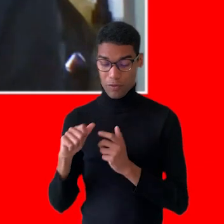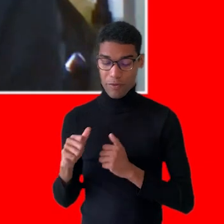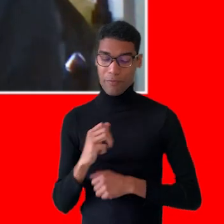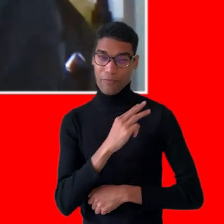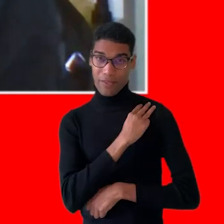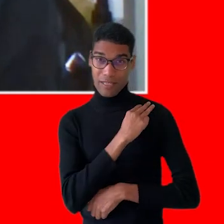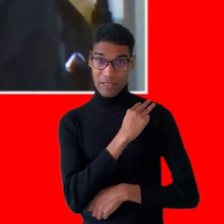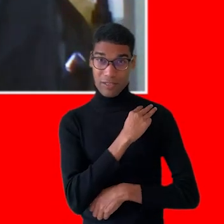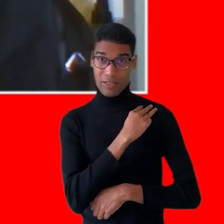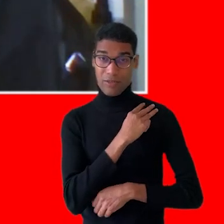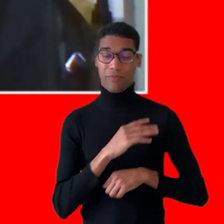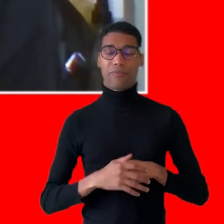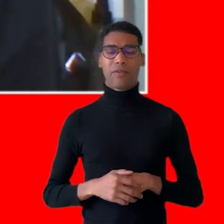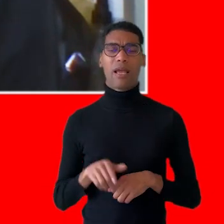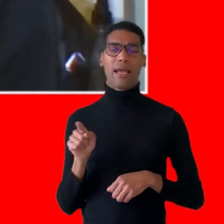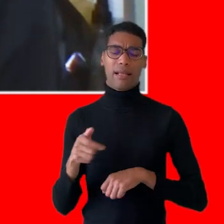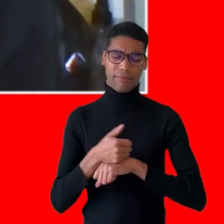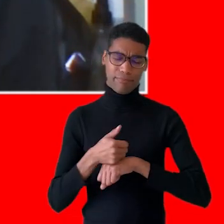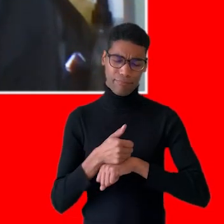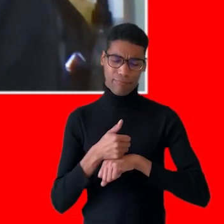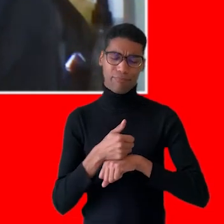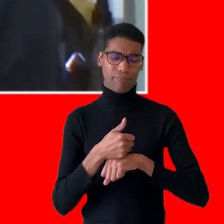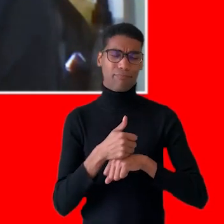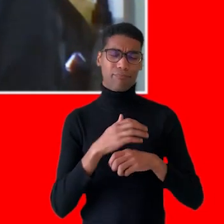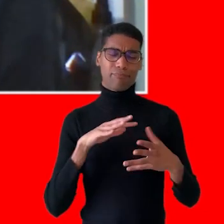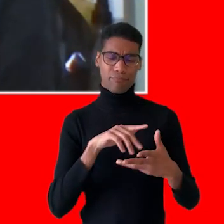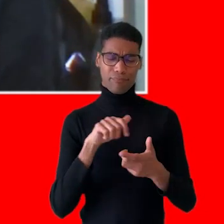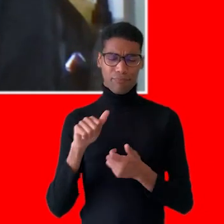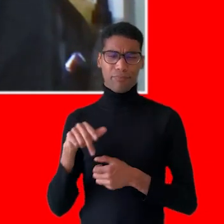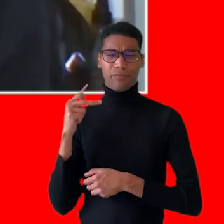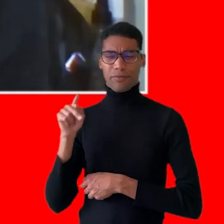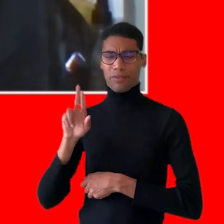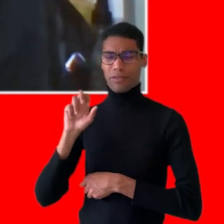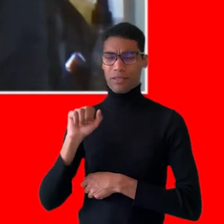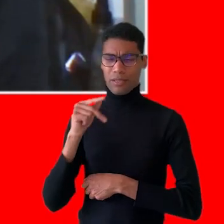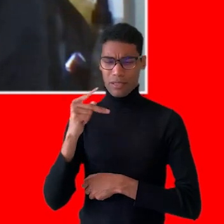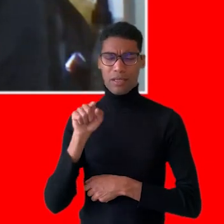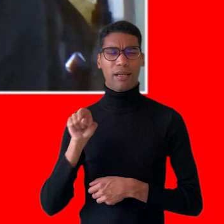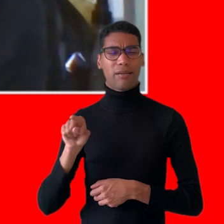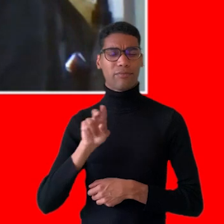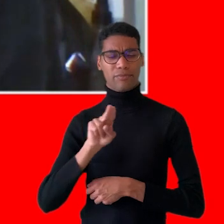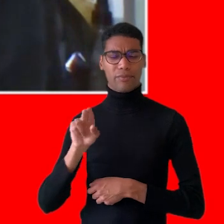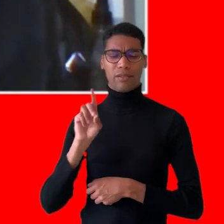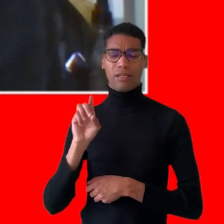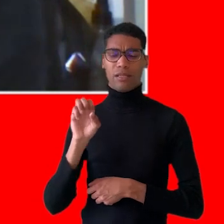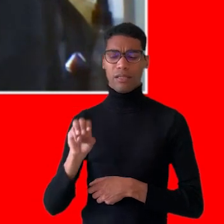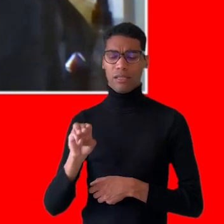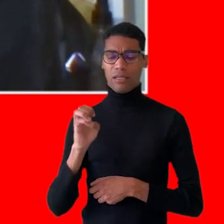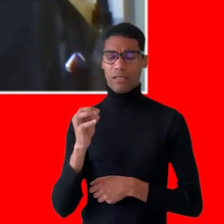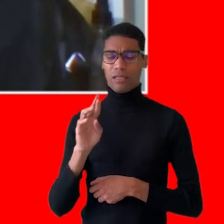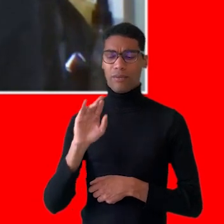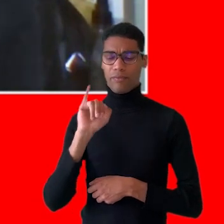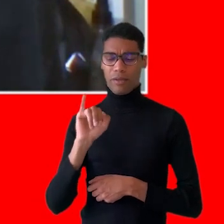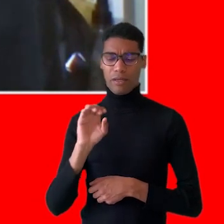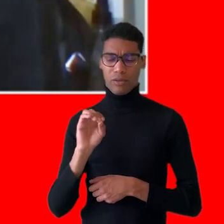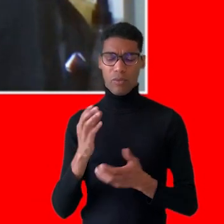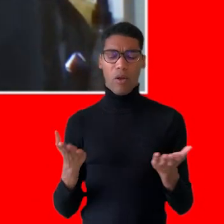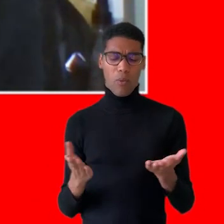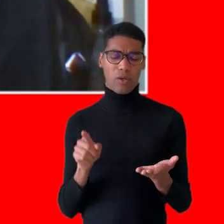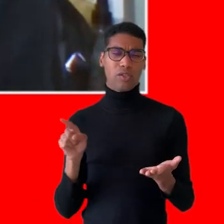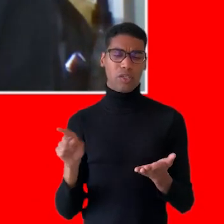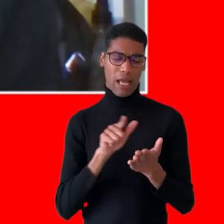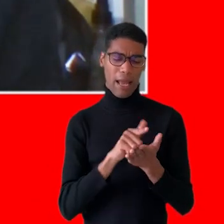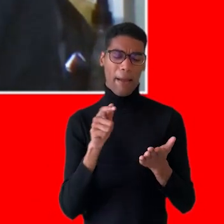ensino médio, um geógrafo da USP chamado Demétrio Magnoli, agora ele é repórter da Globo.